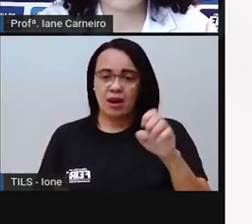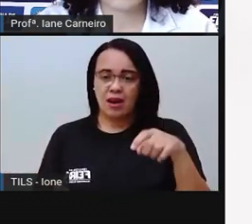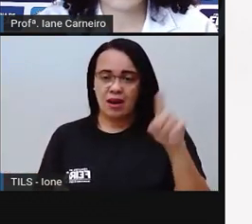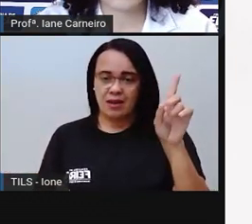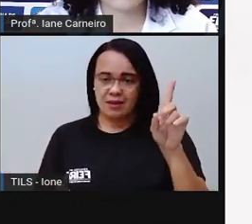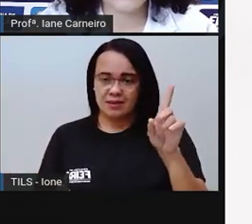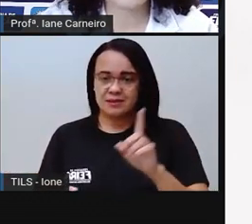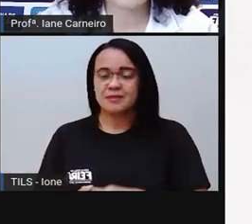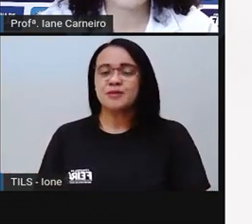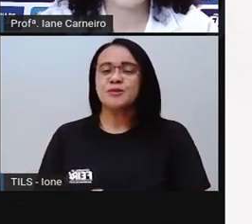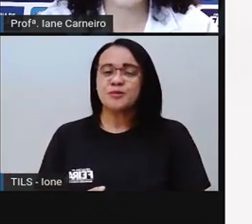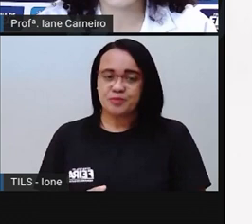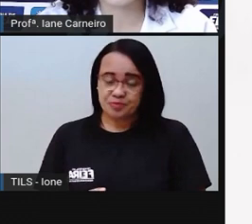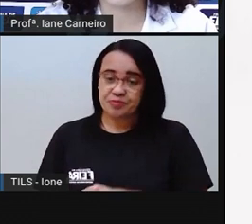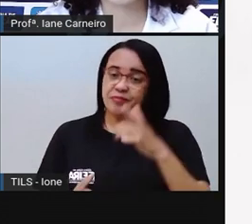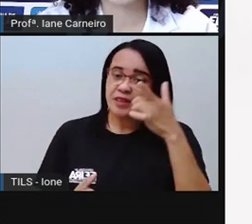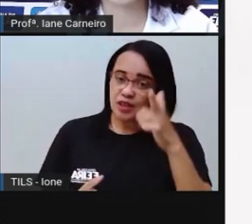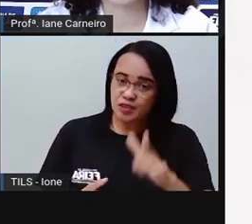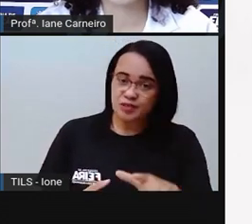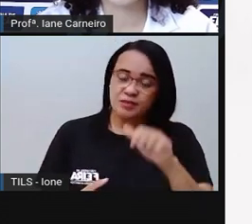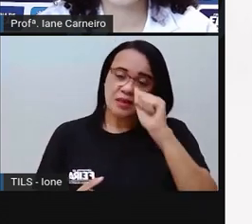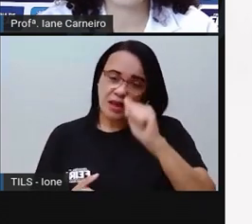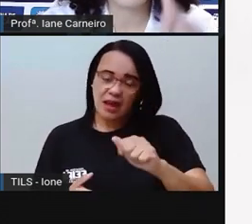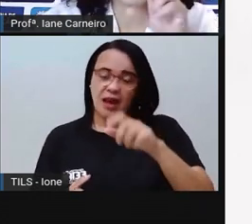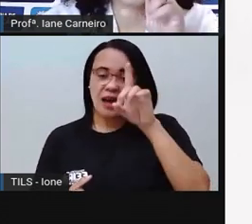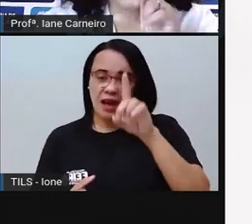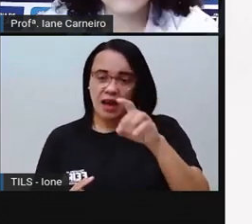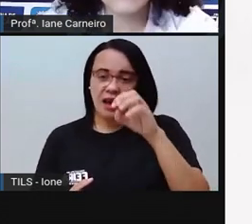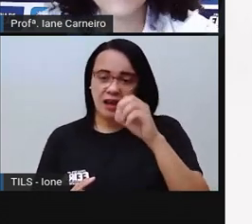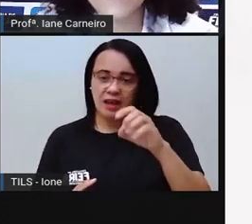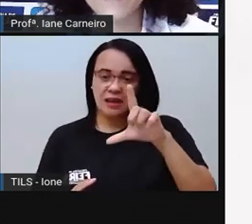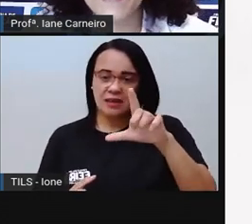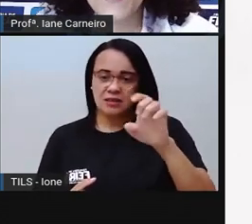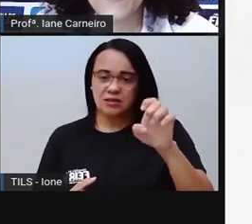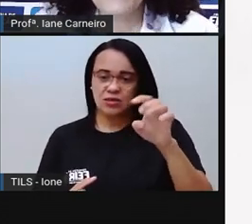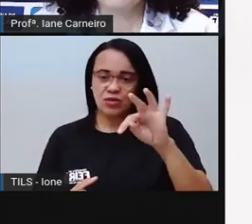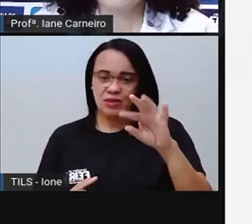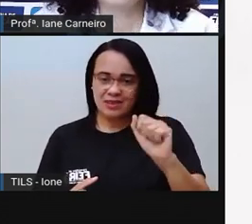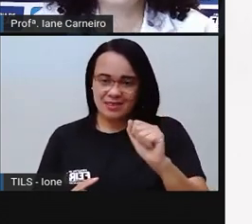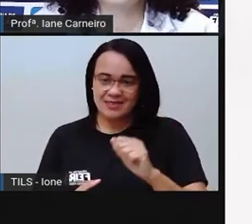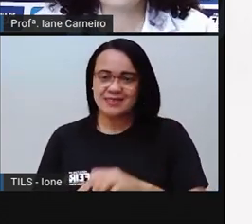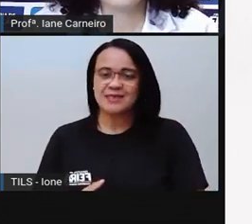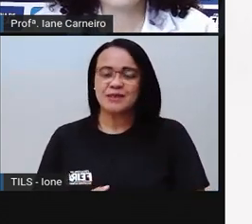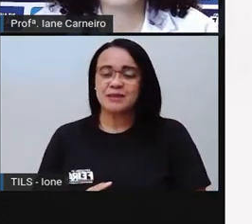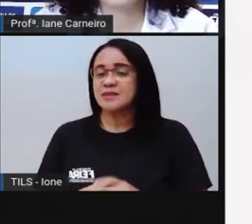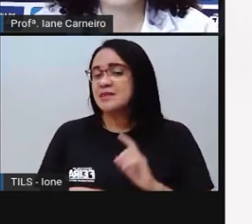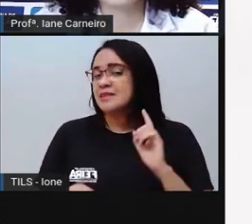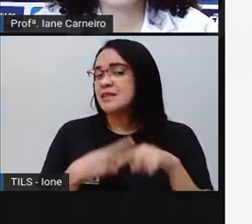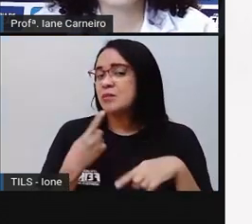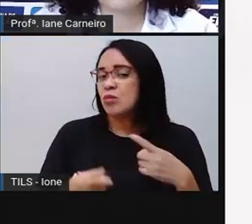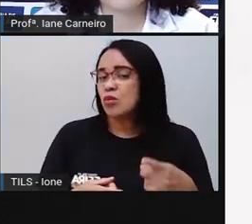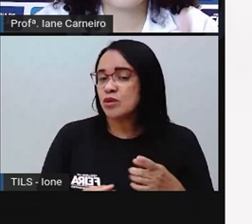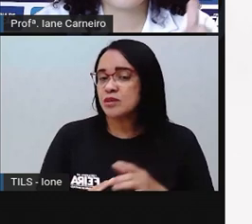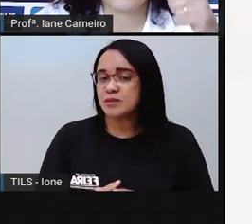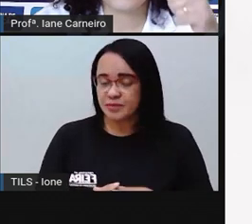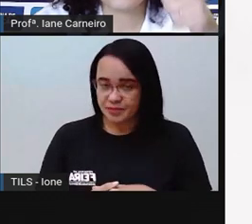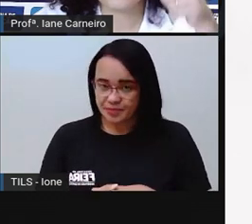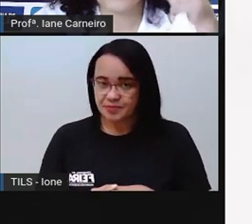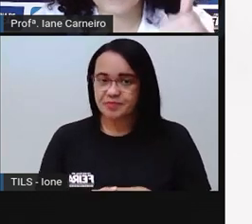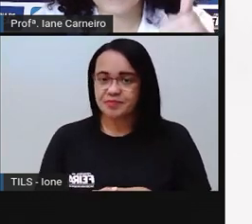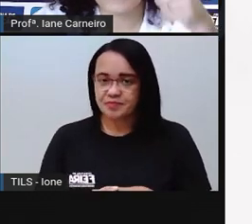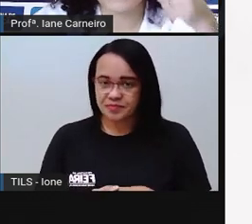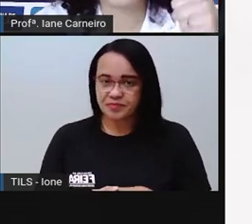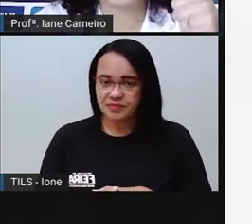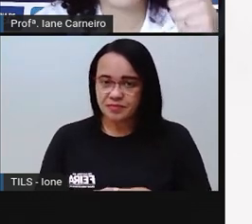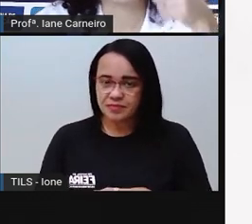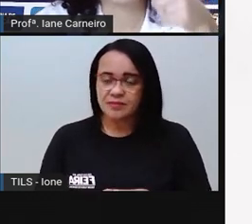chocolate. E aí vem de novo a doleta. Show de bola. Mais um. E depois, lê petit, petit polar.